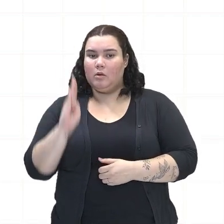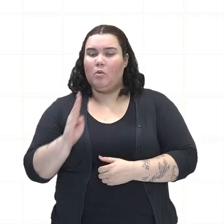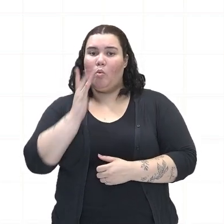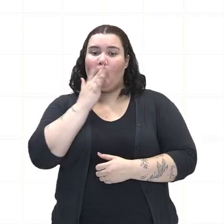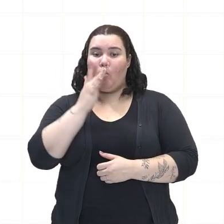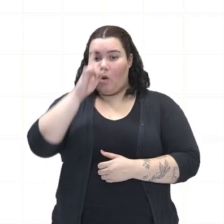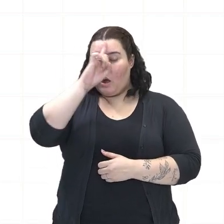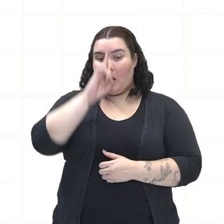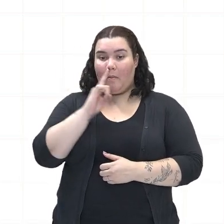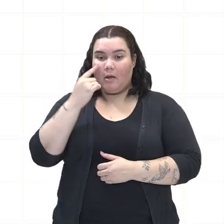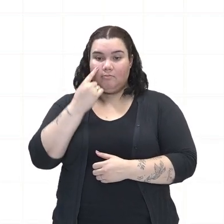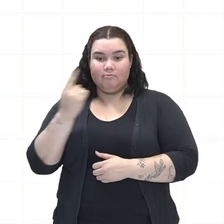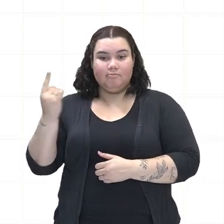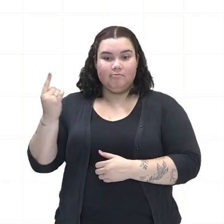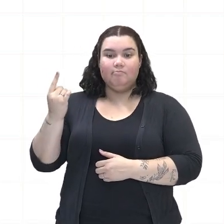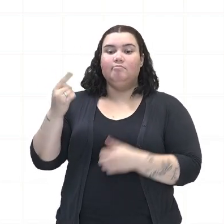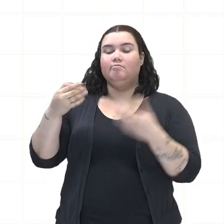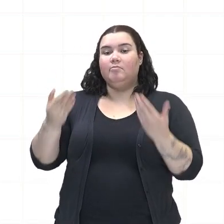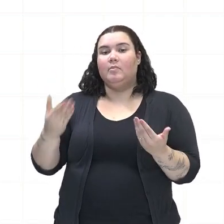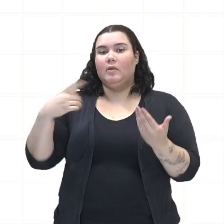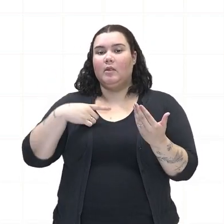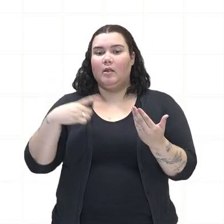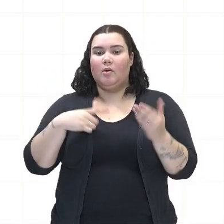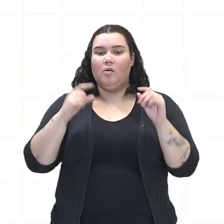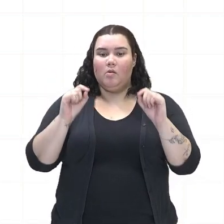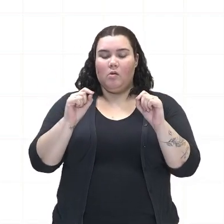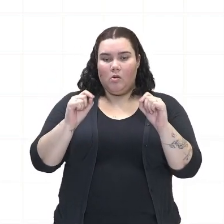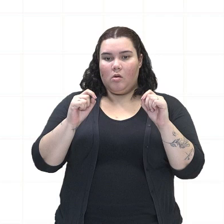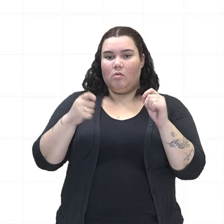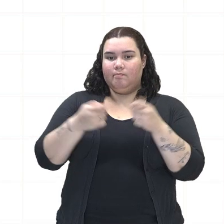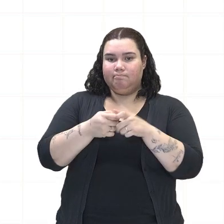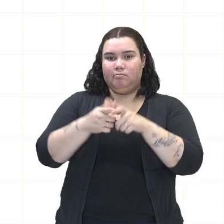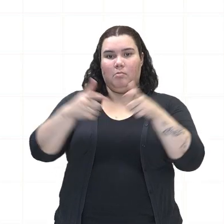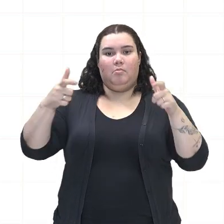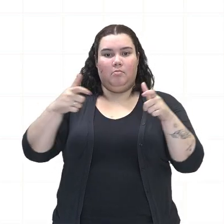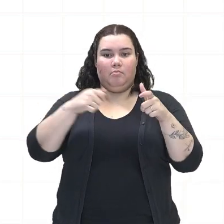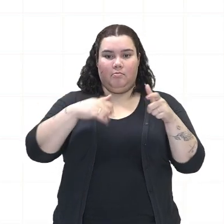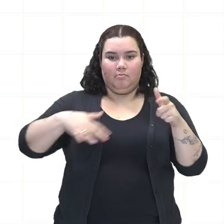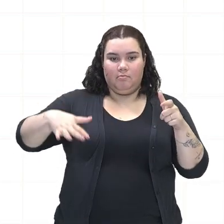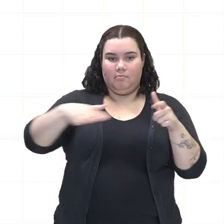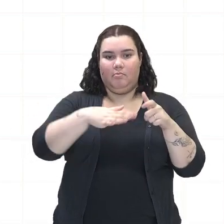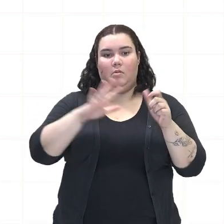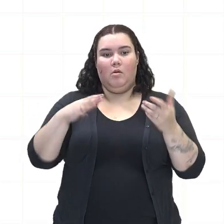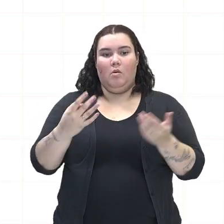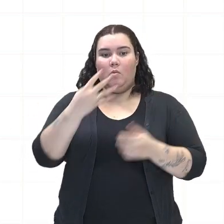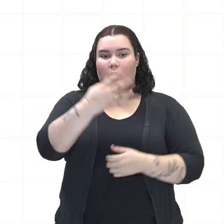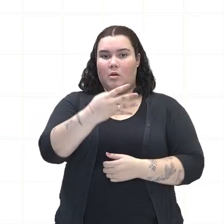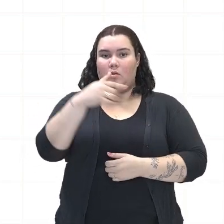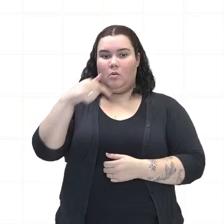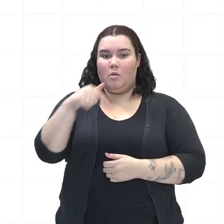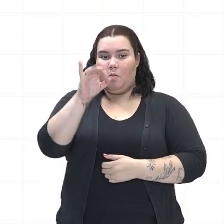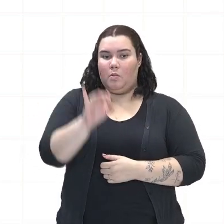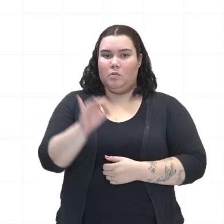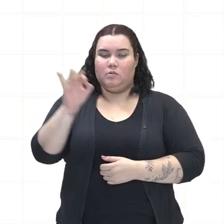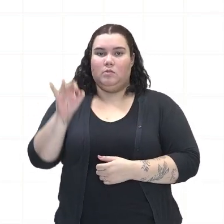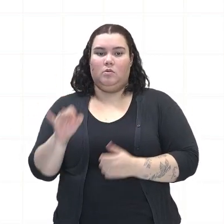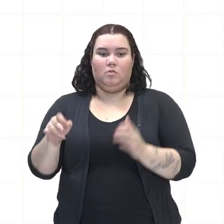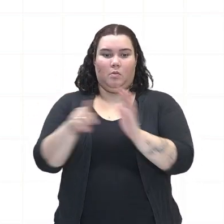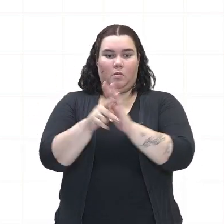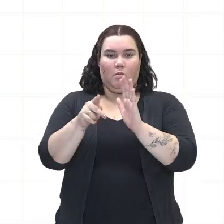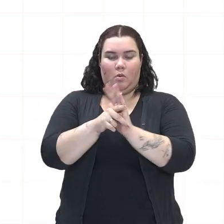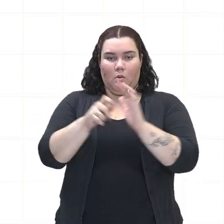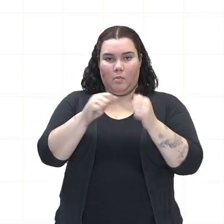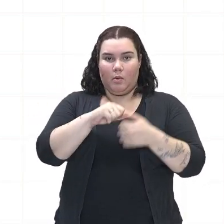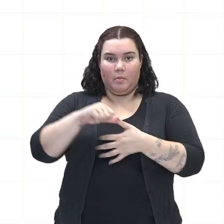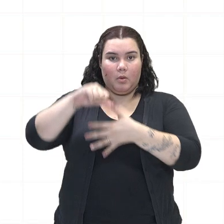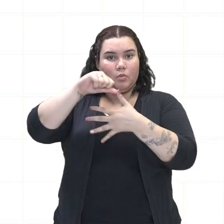na tela, ele ocupa um território muito grande. 47% do território da América do Sul é só